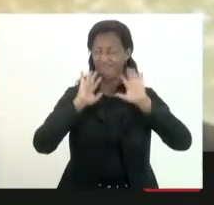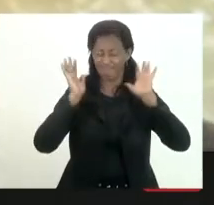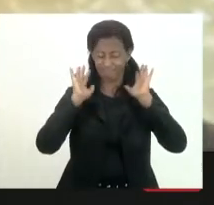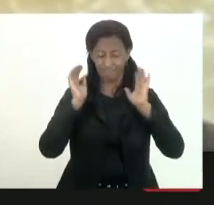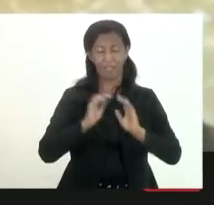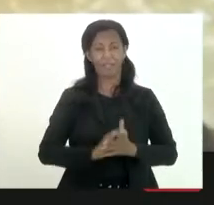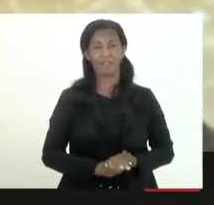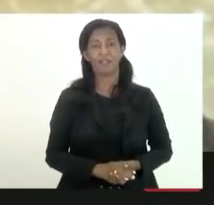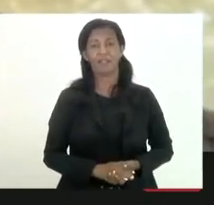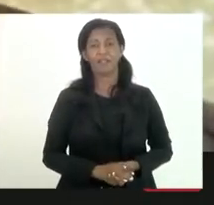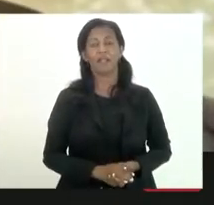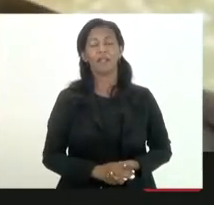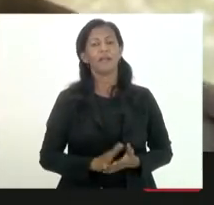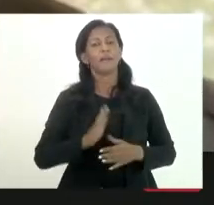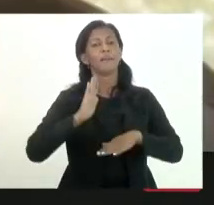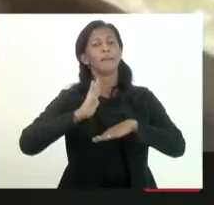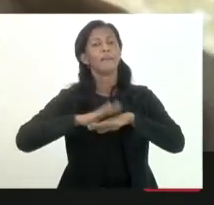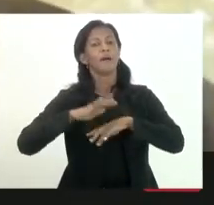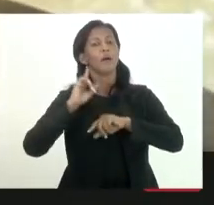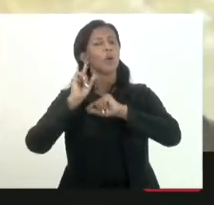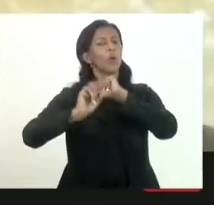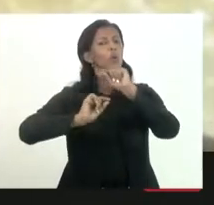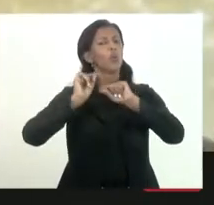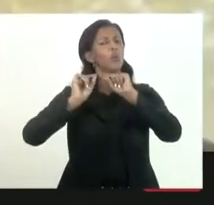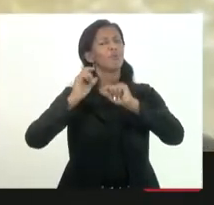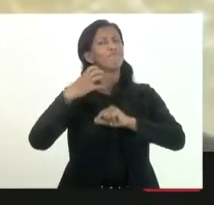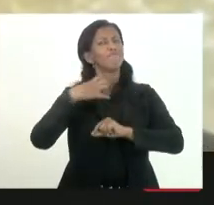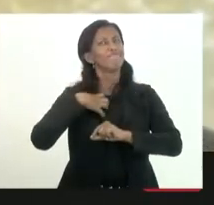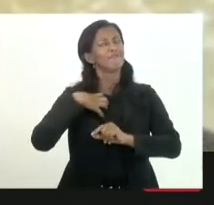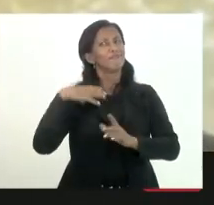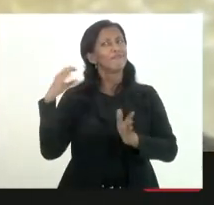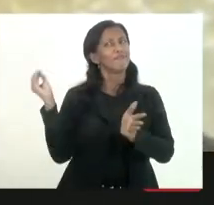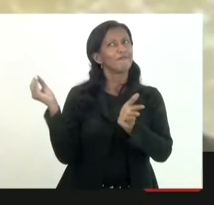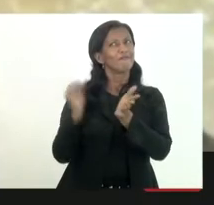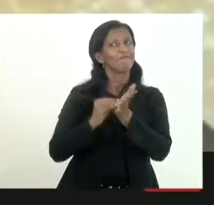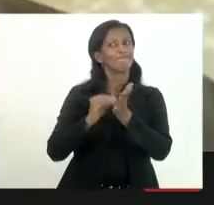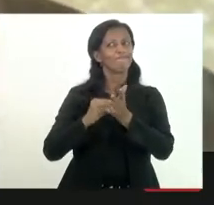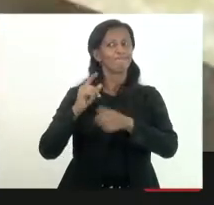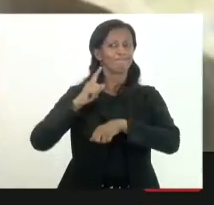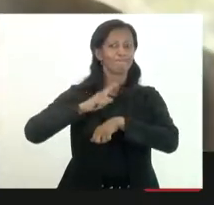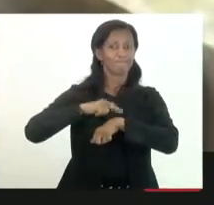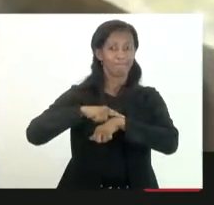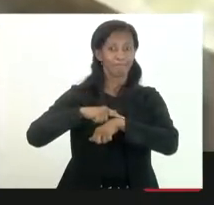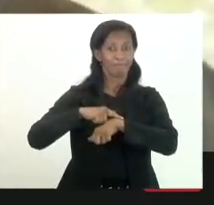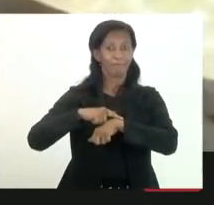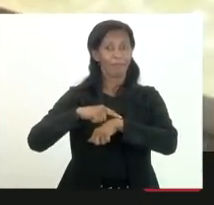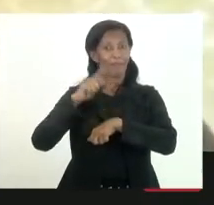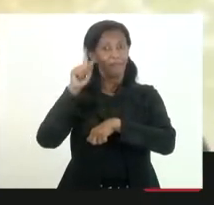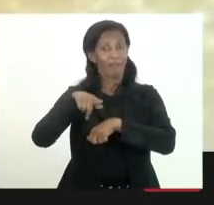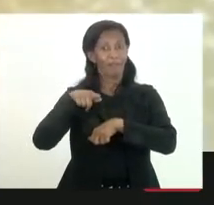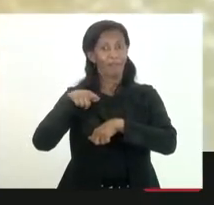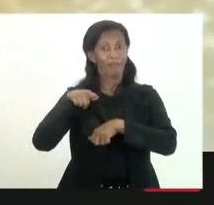Mas o que eu sinto falta num momento desse, é uma manifestação